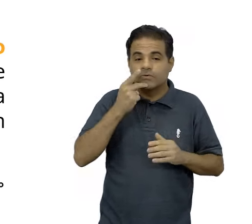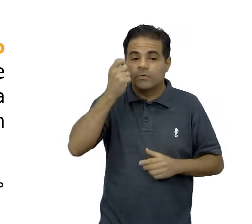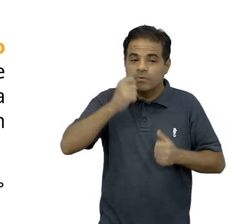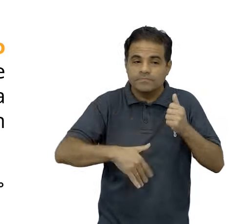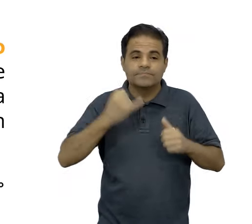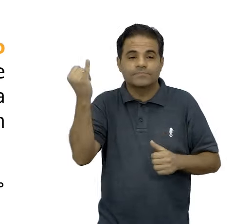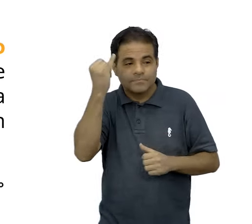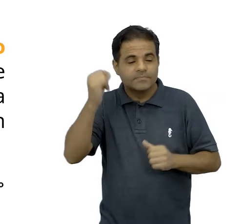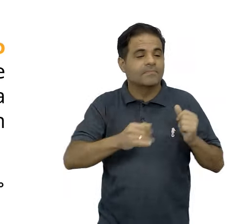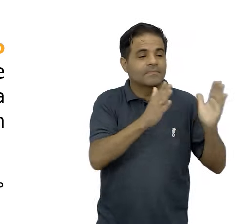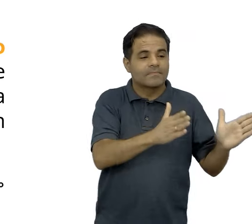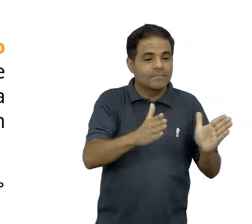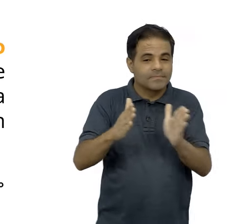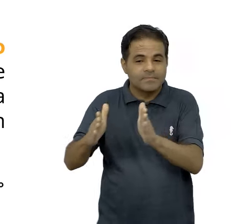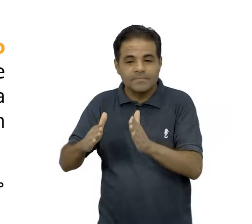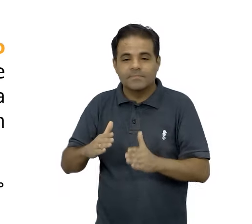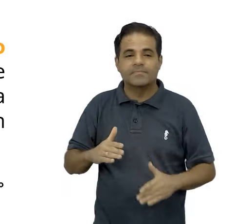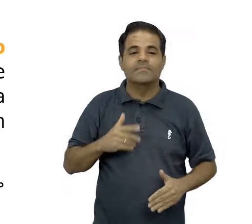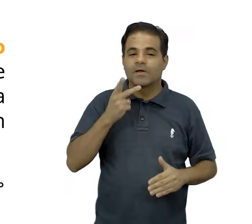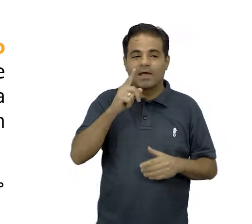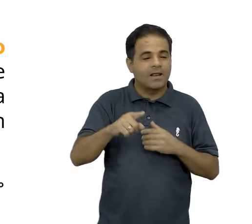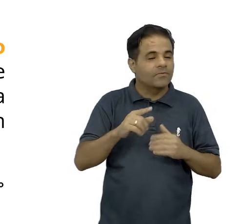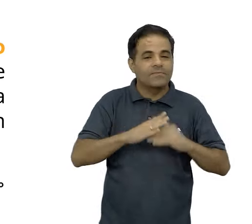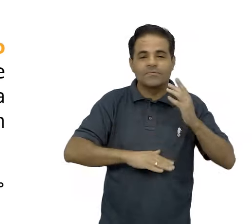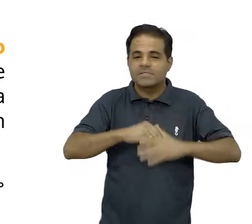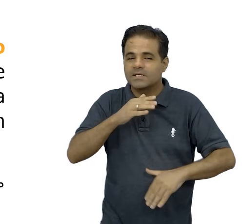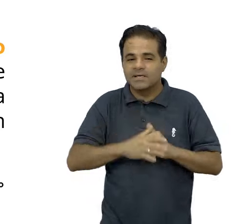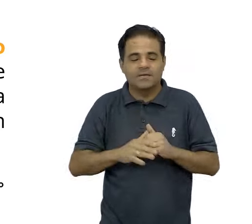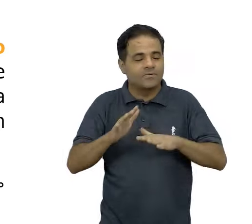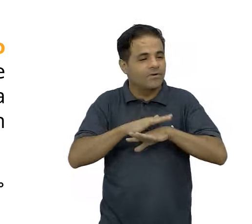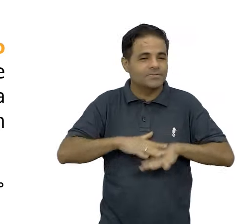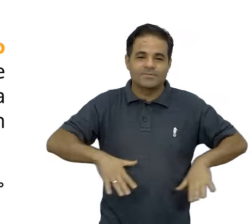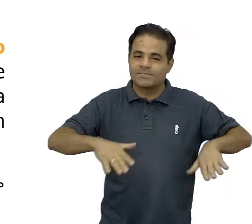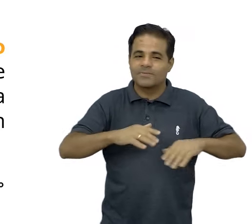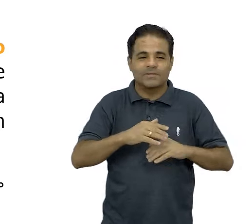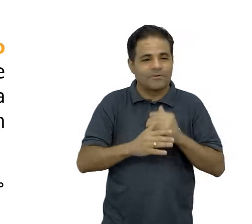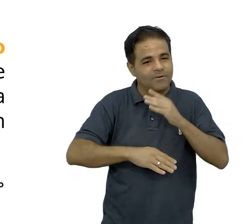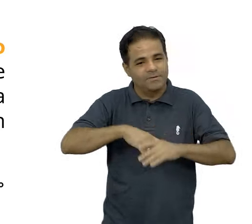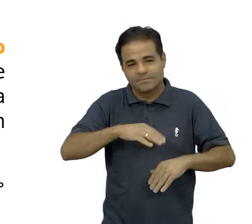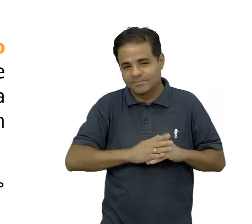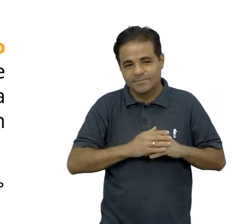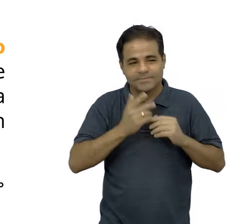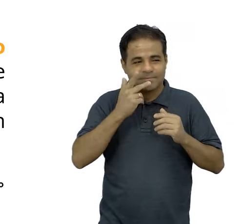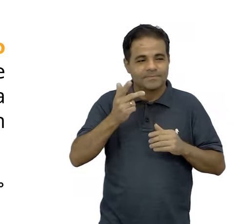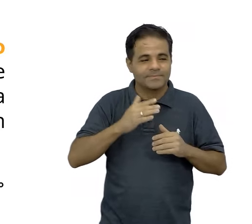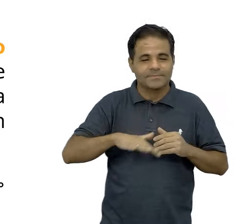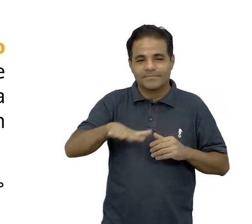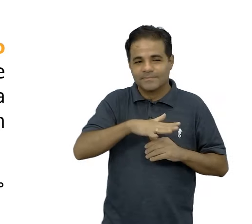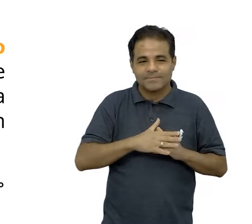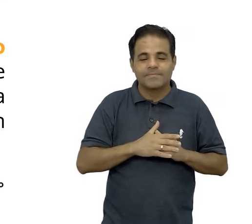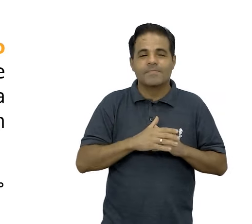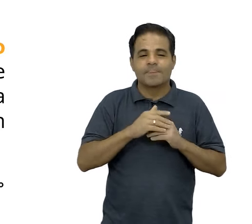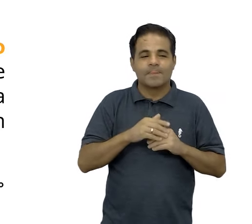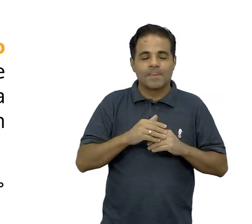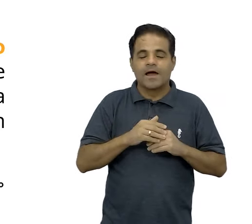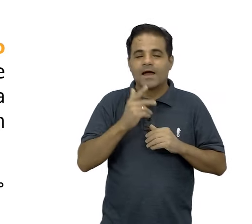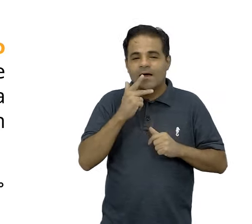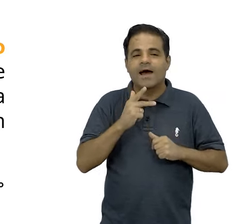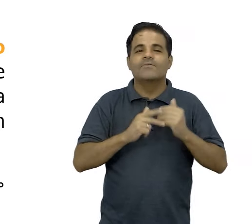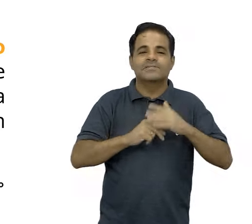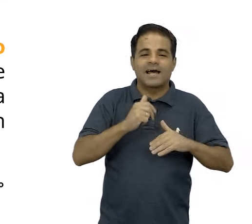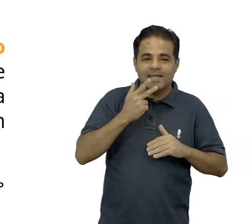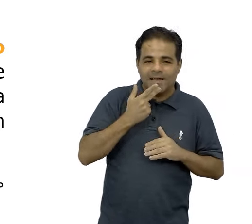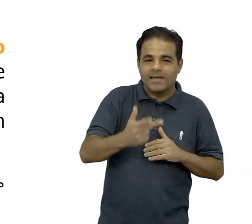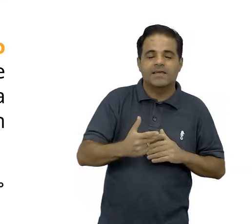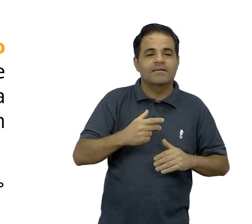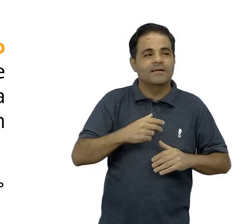porque ela foi organizada para identificar as aprendizagens, né, que são essenciais para